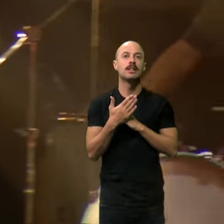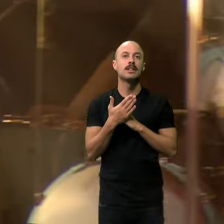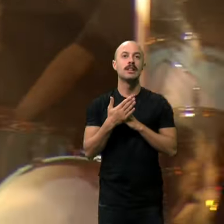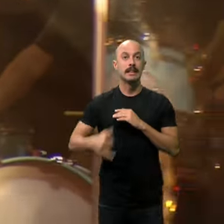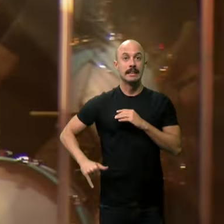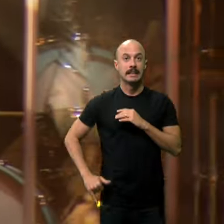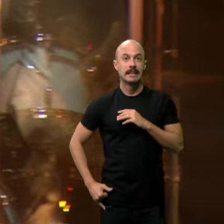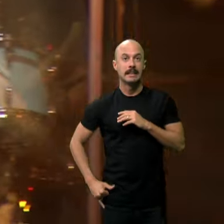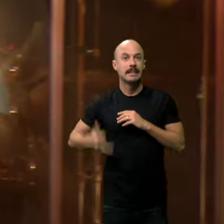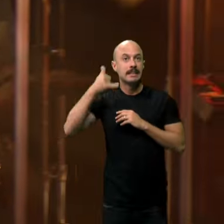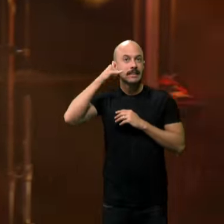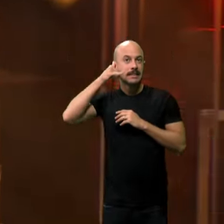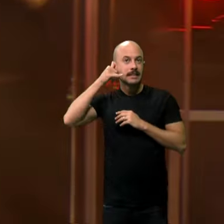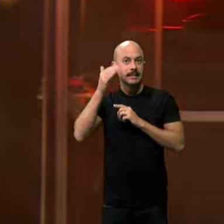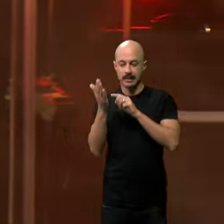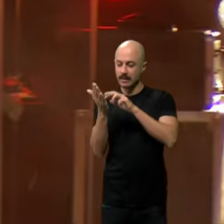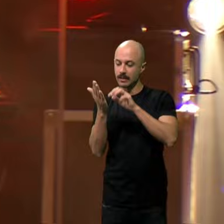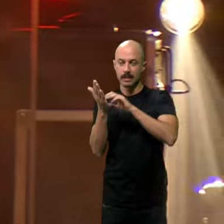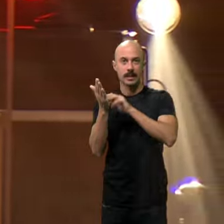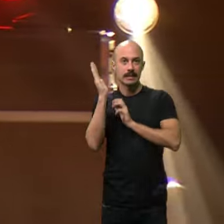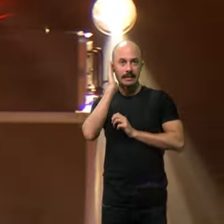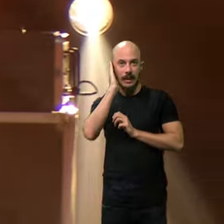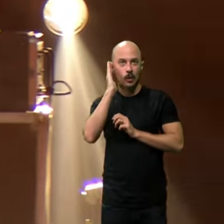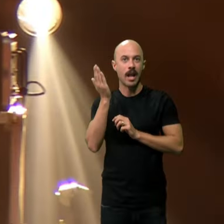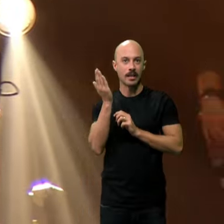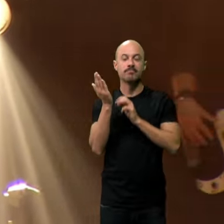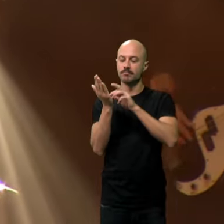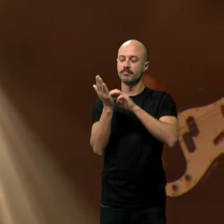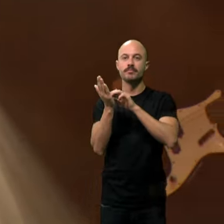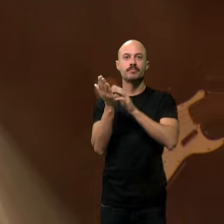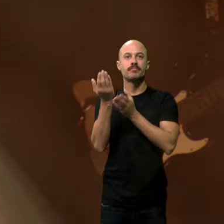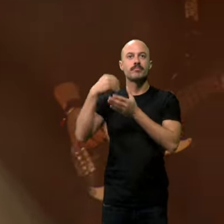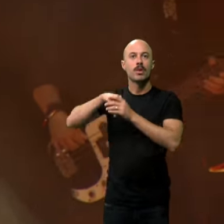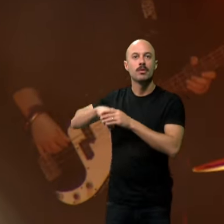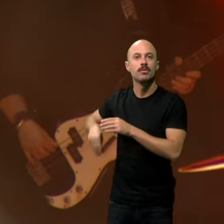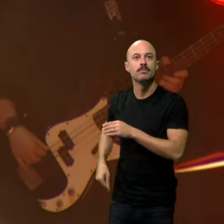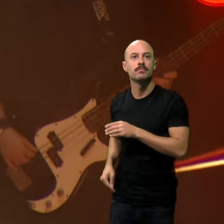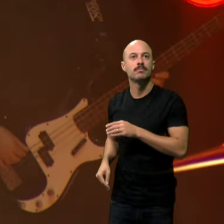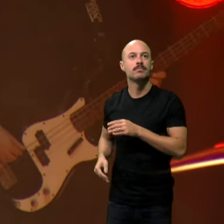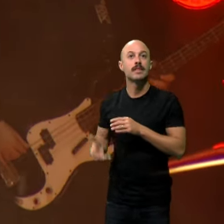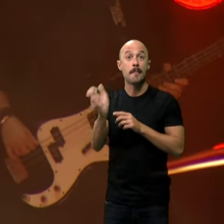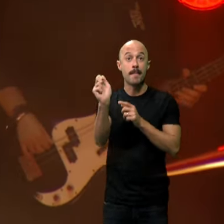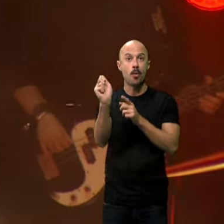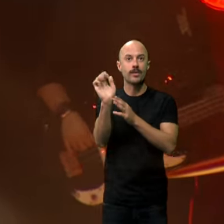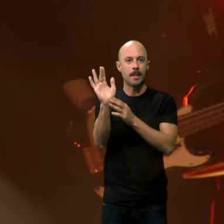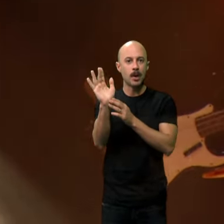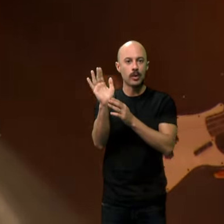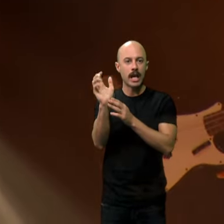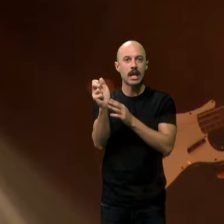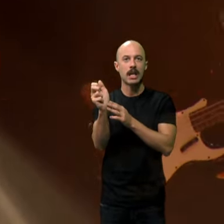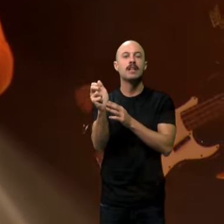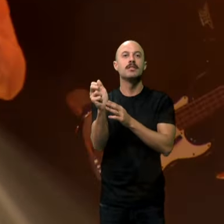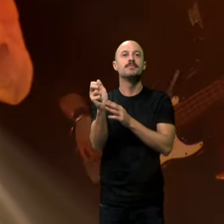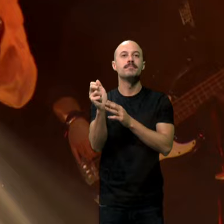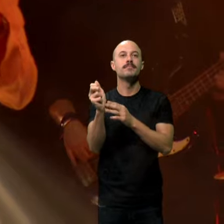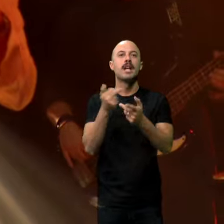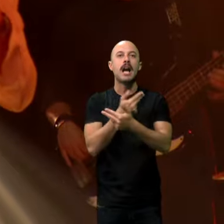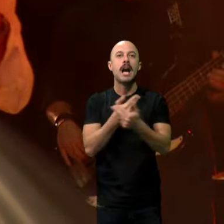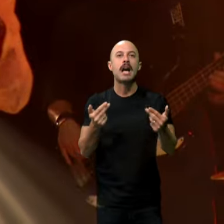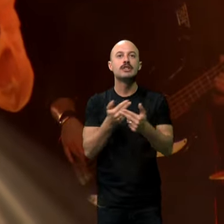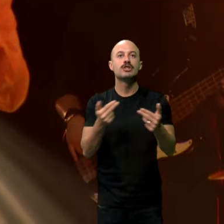bolsa. Tire as coisas da cadeira, coloque no chão, debaixo da cadeira. Vamos rapidinho, não perca o